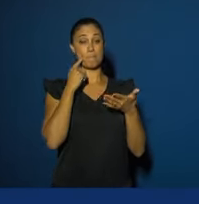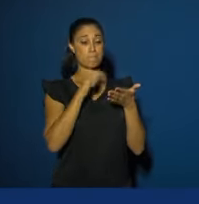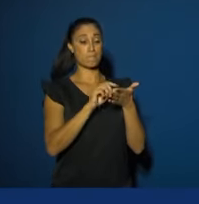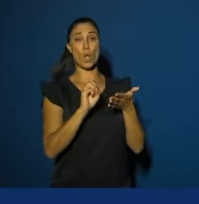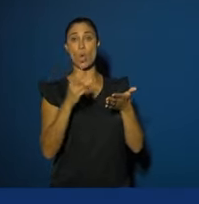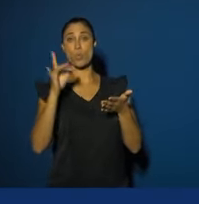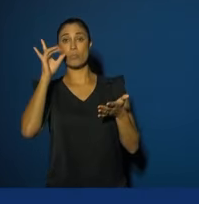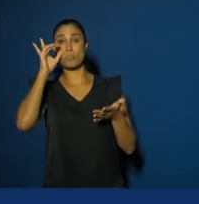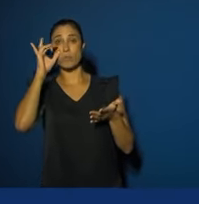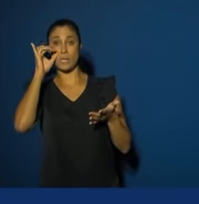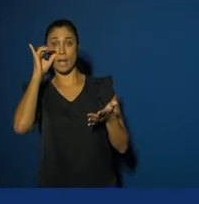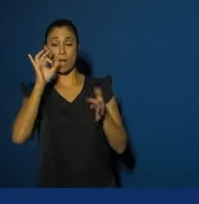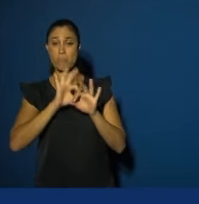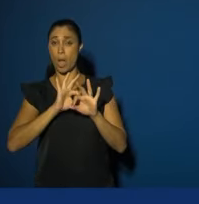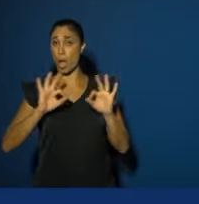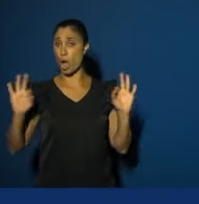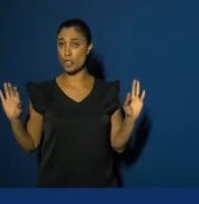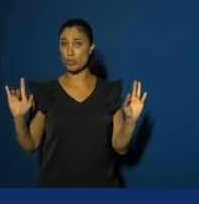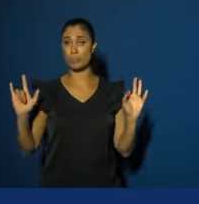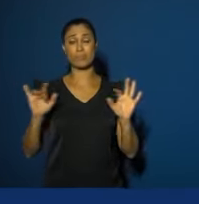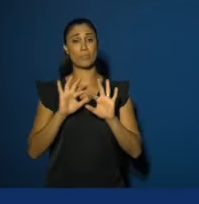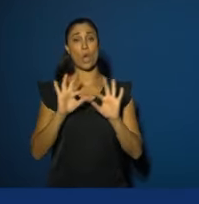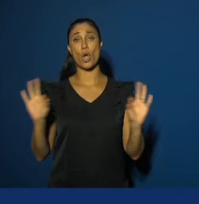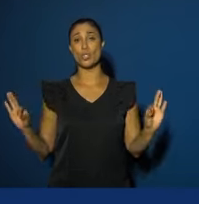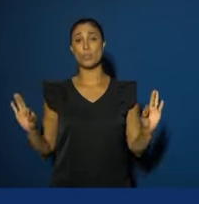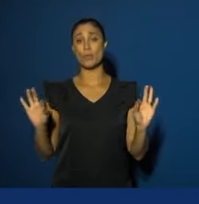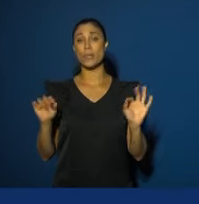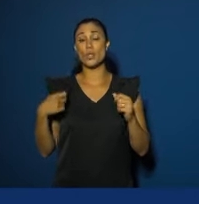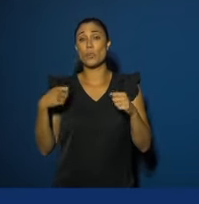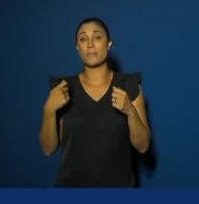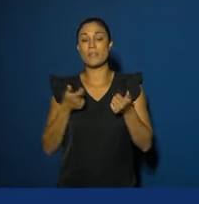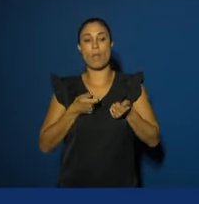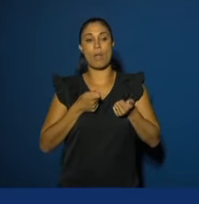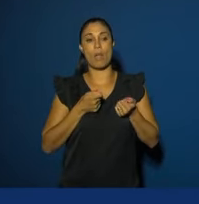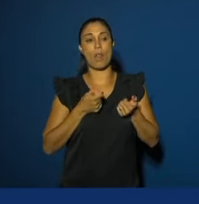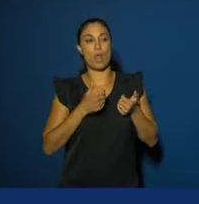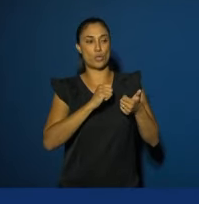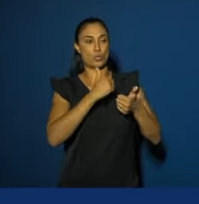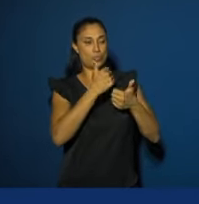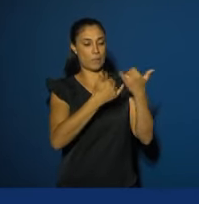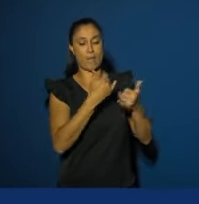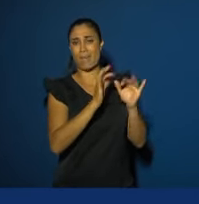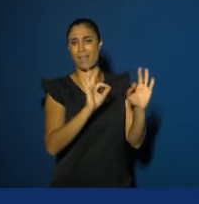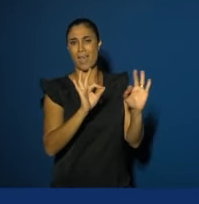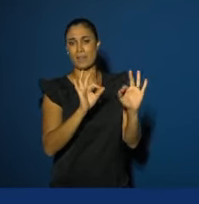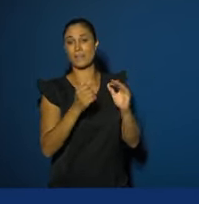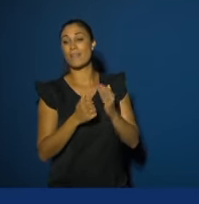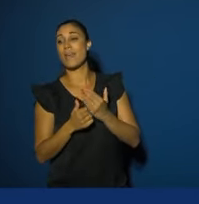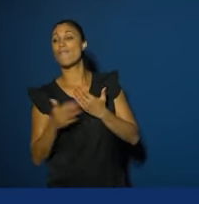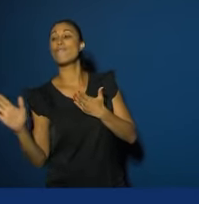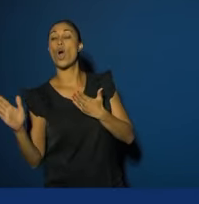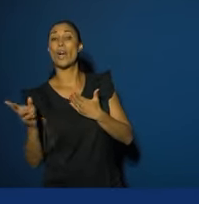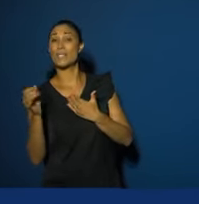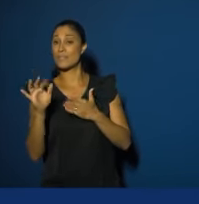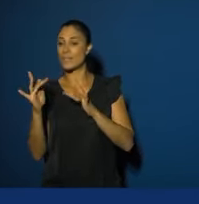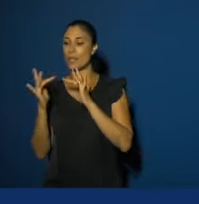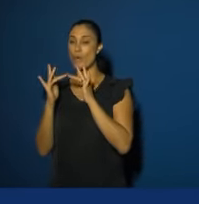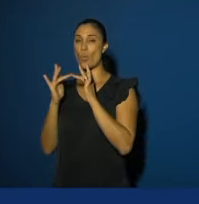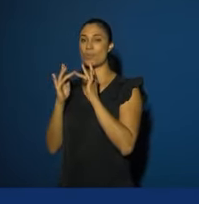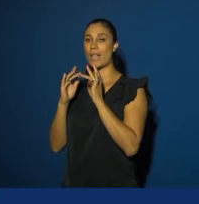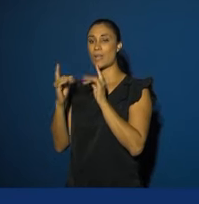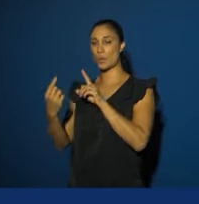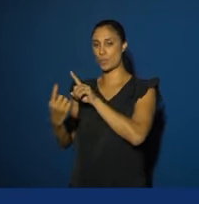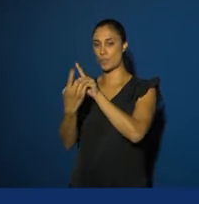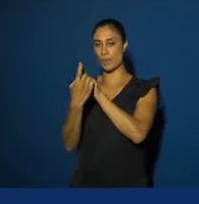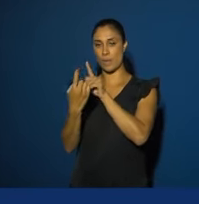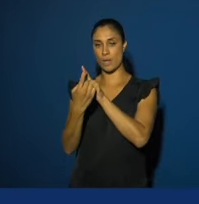Instagram eficiente é é cinequanon não vai ter game não vai ter jogo você vai est fora do jogo se você não se conectar com o teu